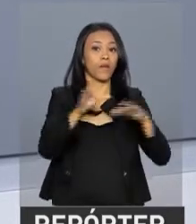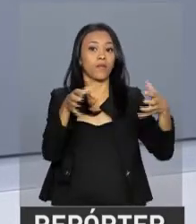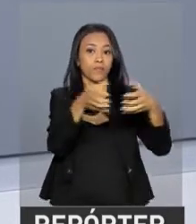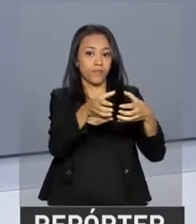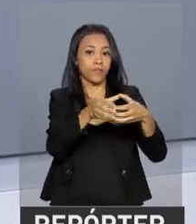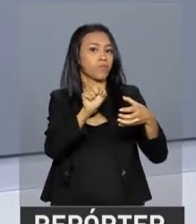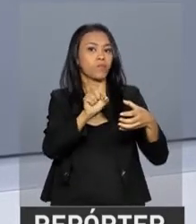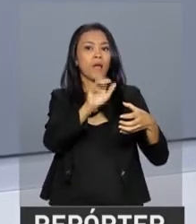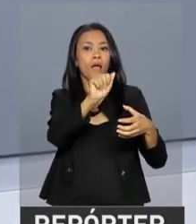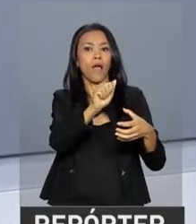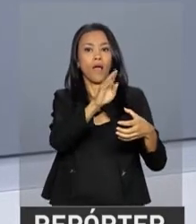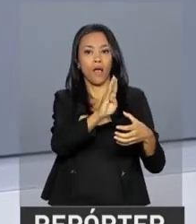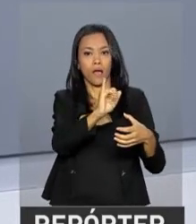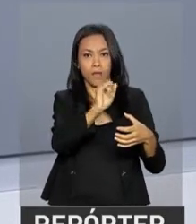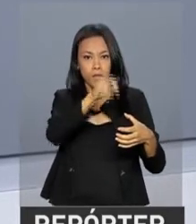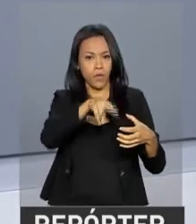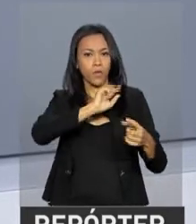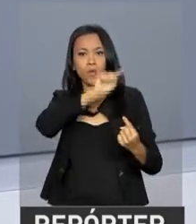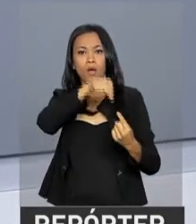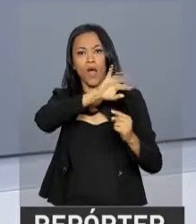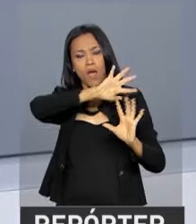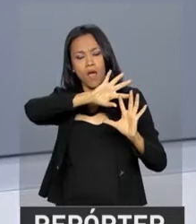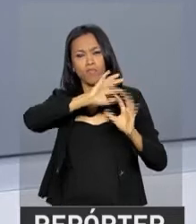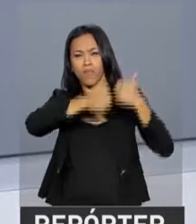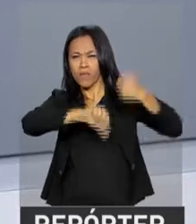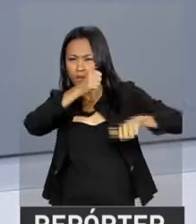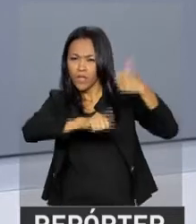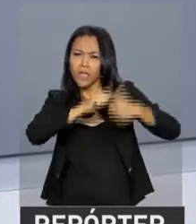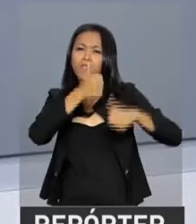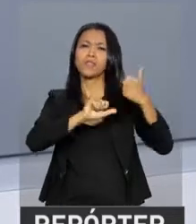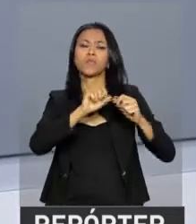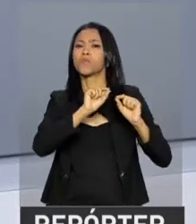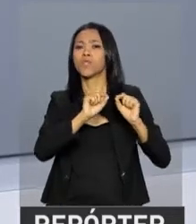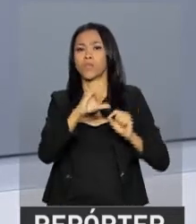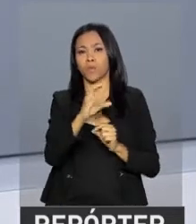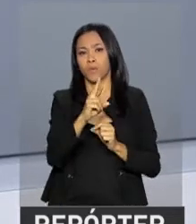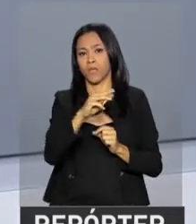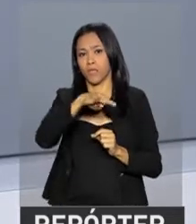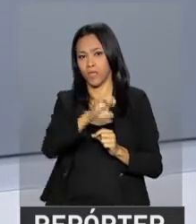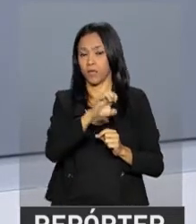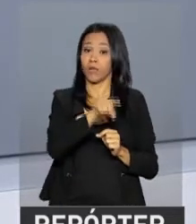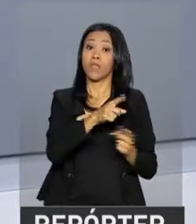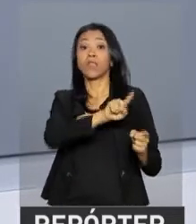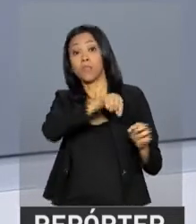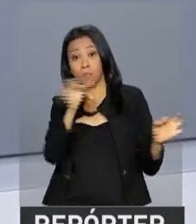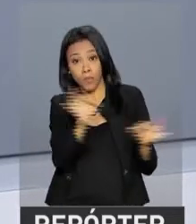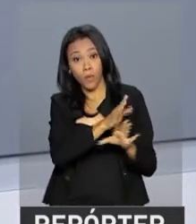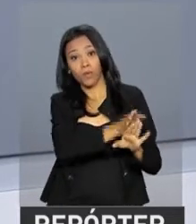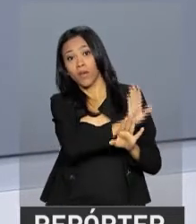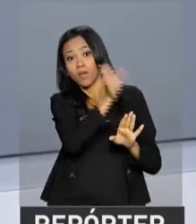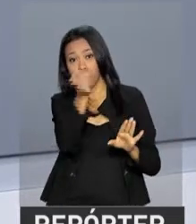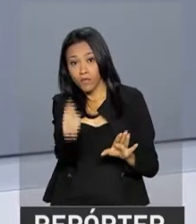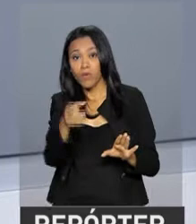para a divulgação do balanço anual do combate ao crime organizado já à tarde michel temer vai ao encerramento do evento correio